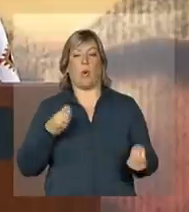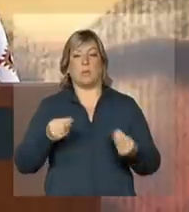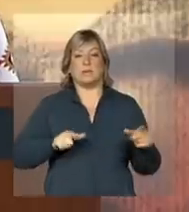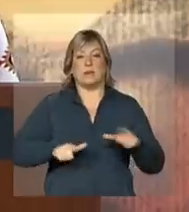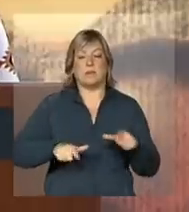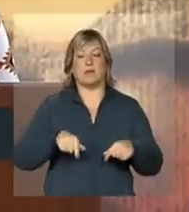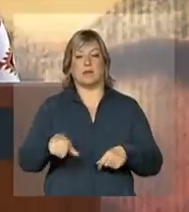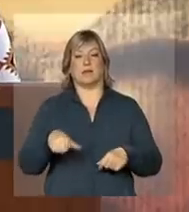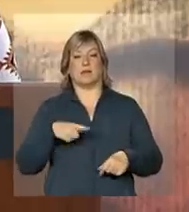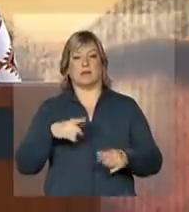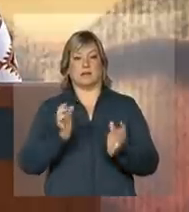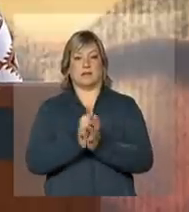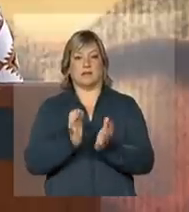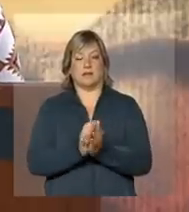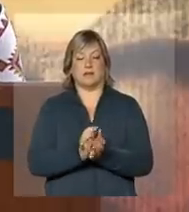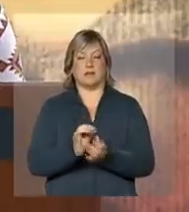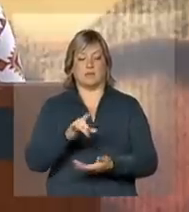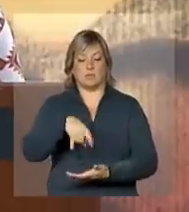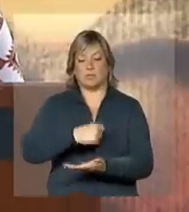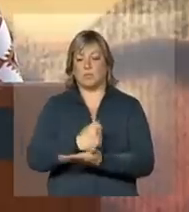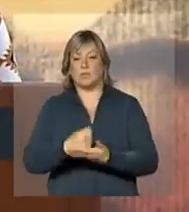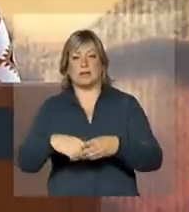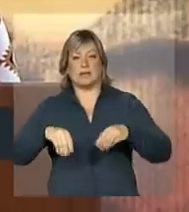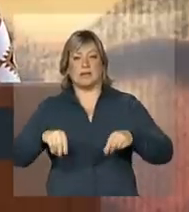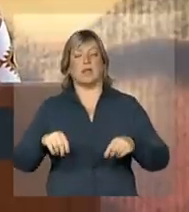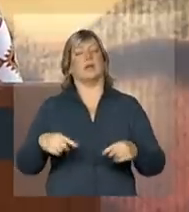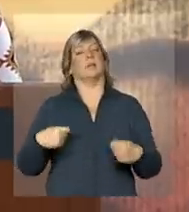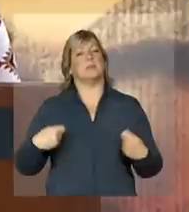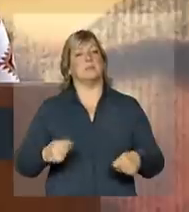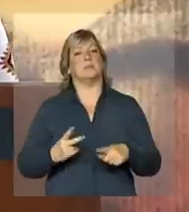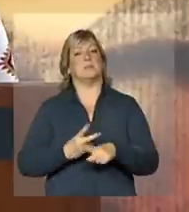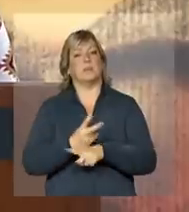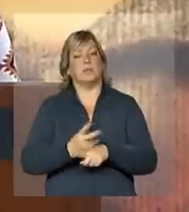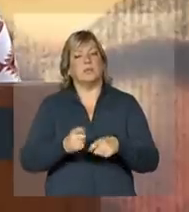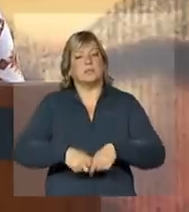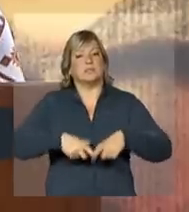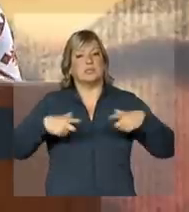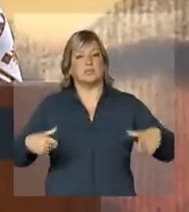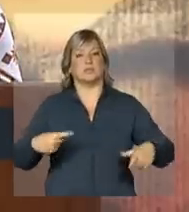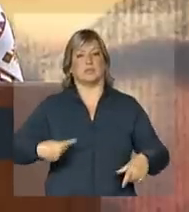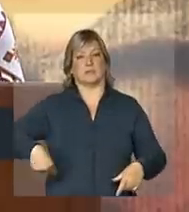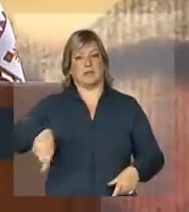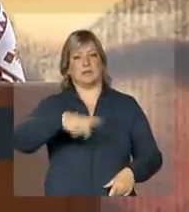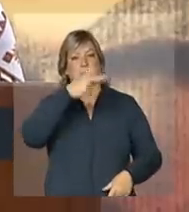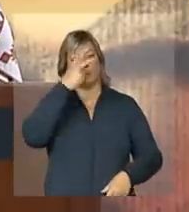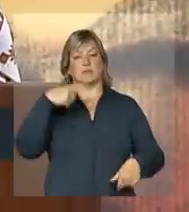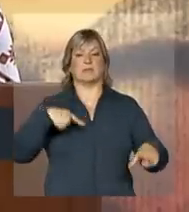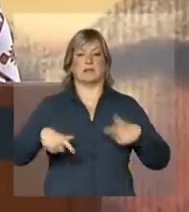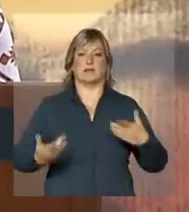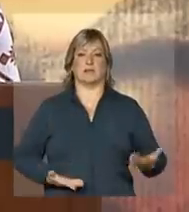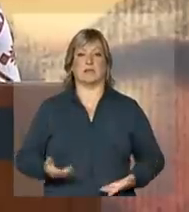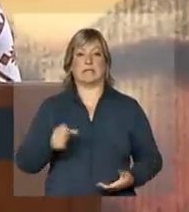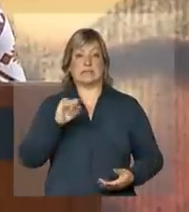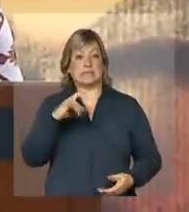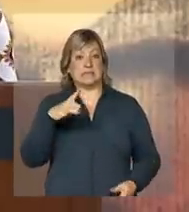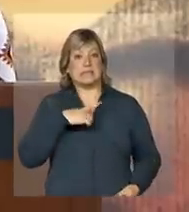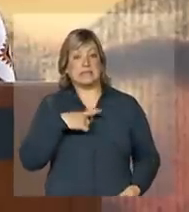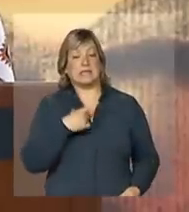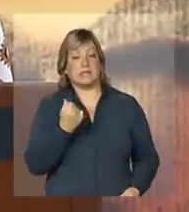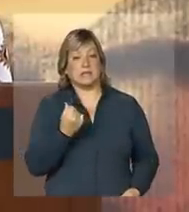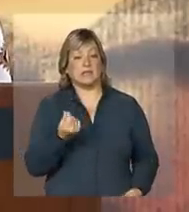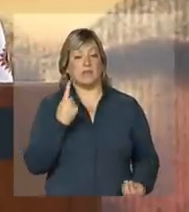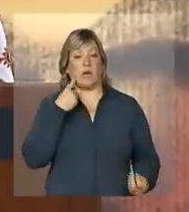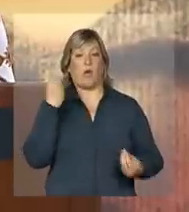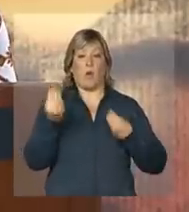regularização fundiária vamos buscar ampliação desse quadro se existe recurso